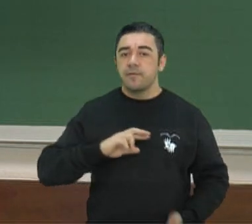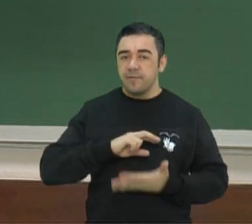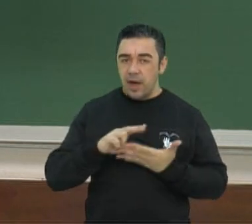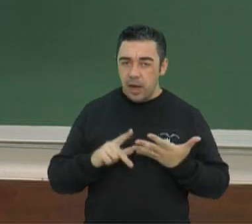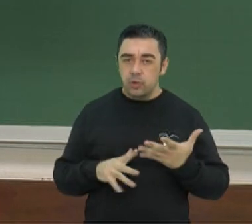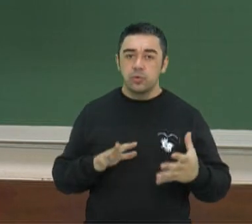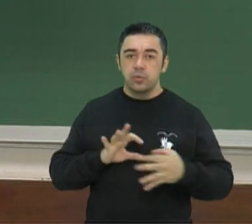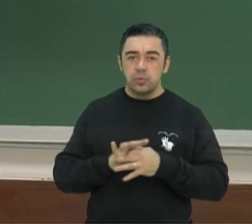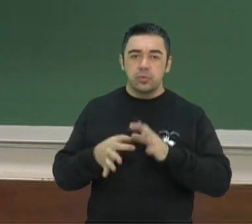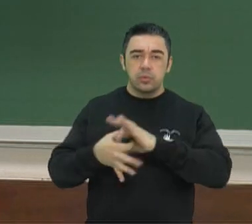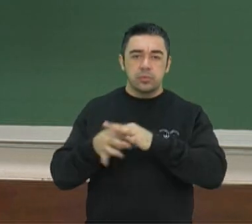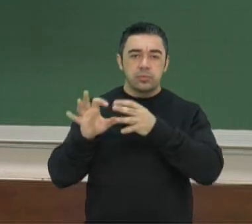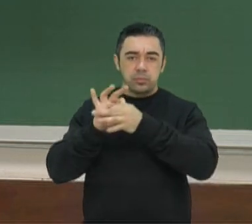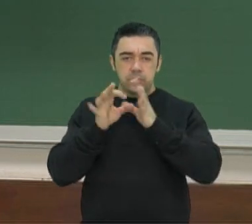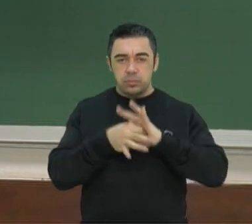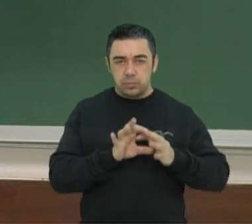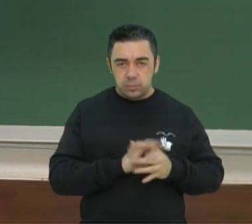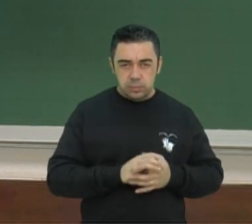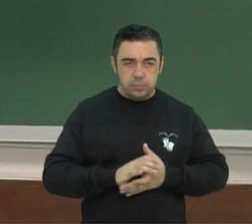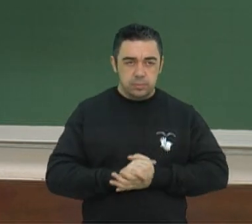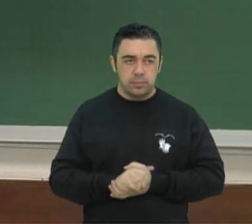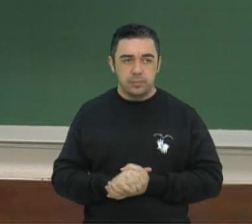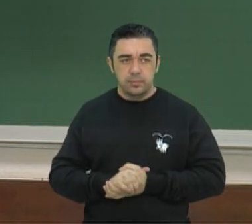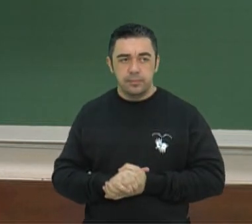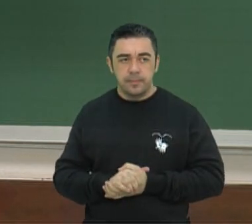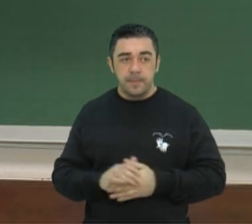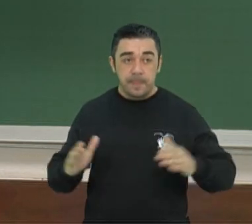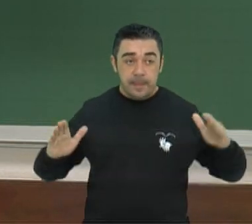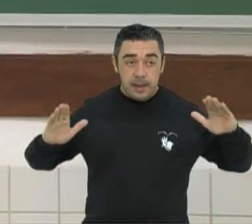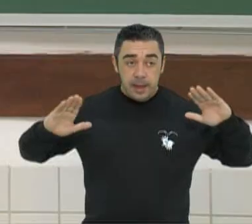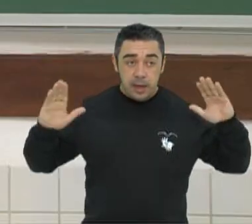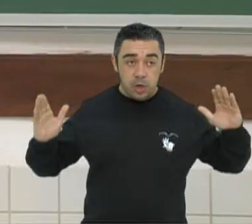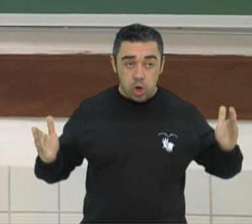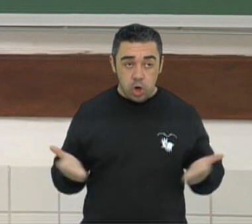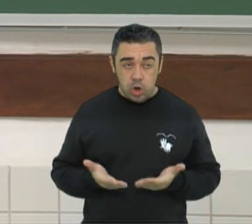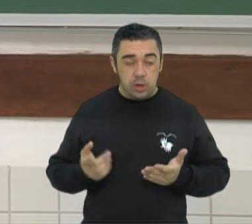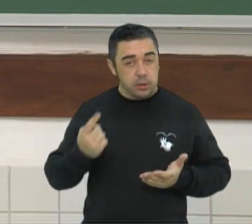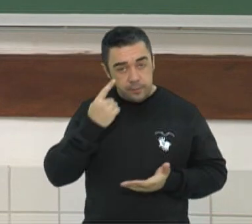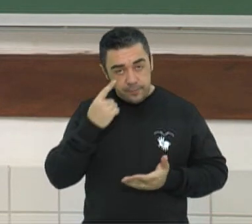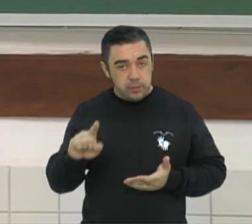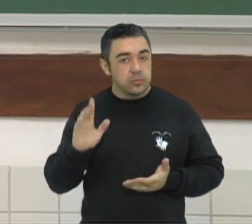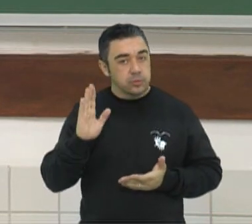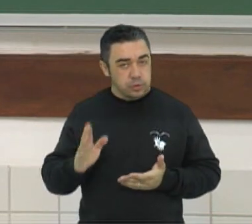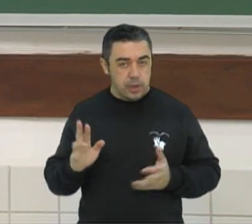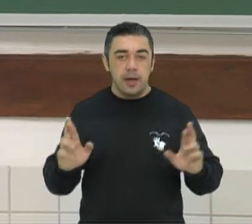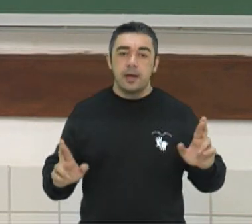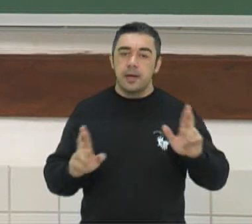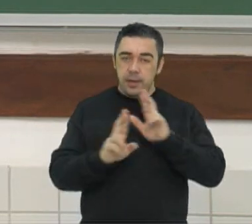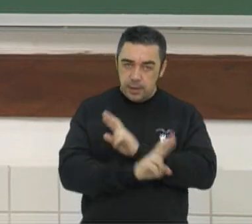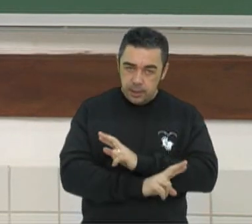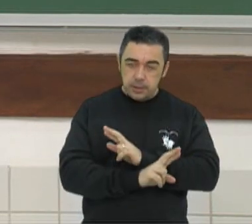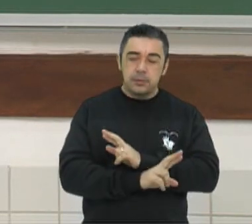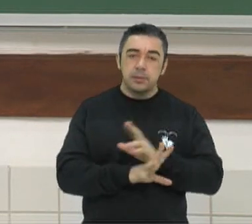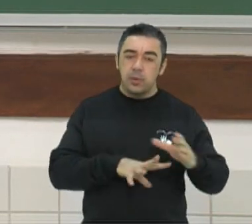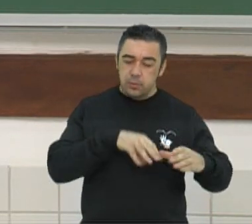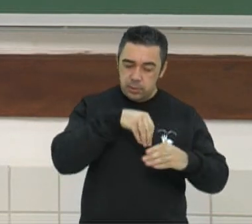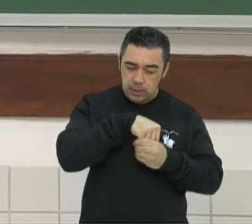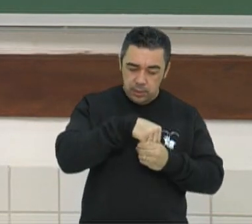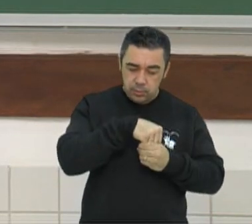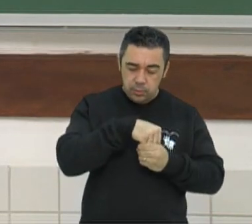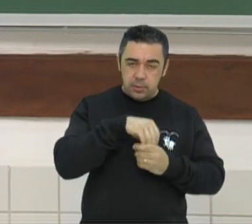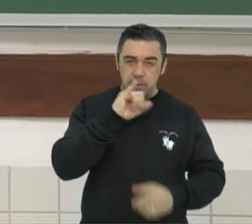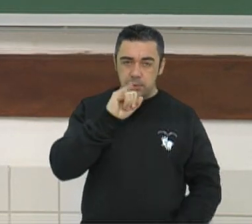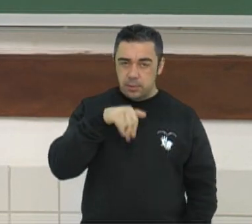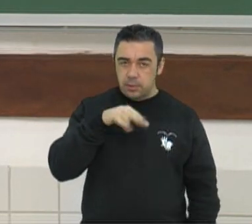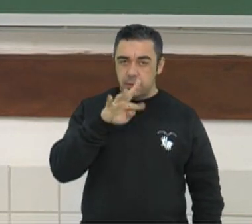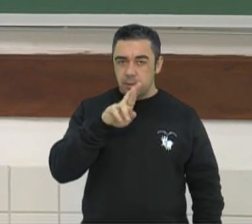vários organismos que se unem, ok? Agora, então, a gente já viu as duas relações harmônicas e intraespecíficas. É só